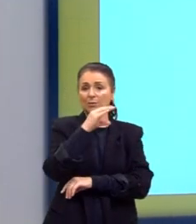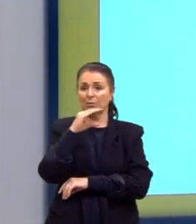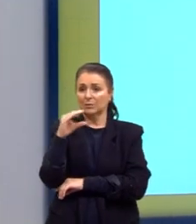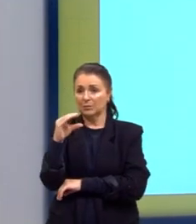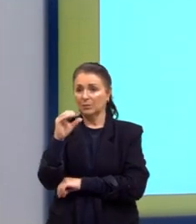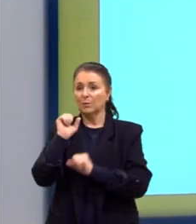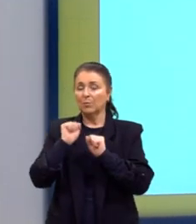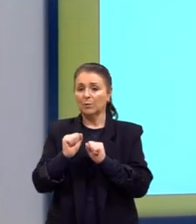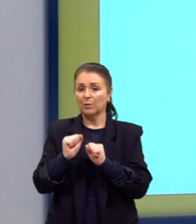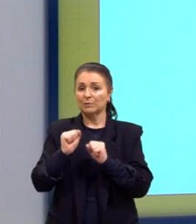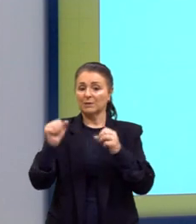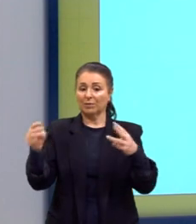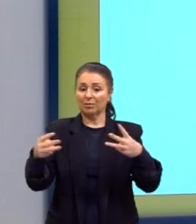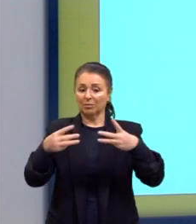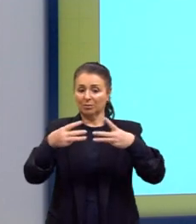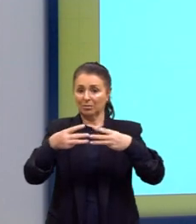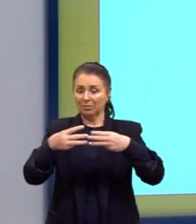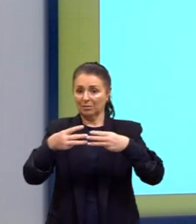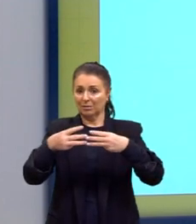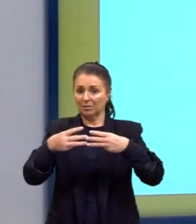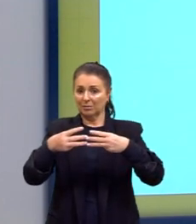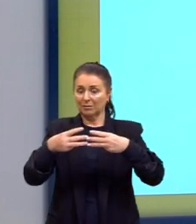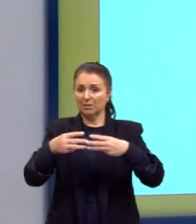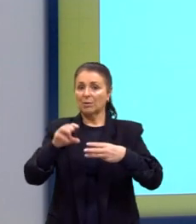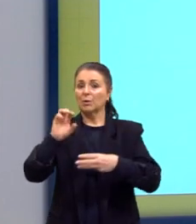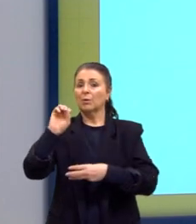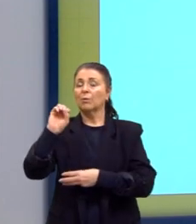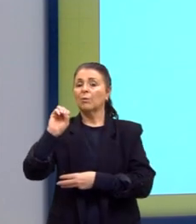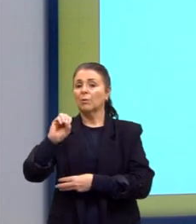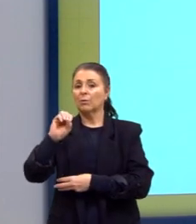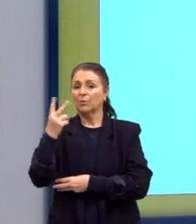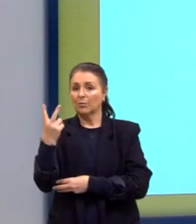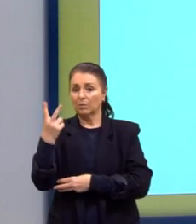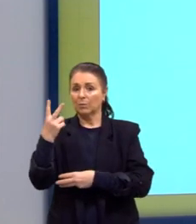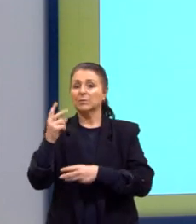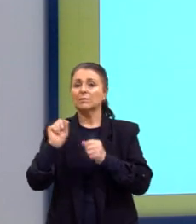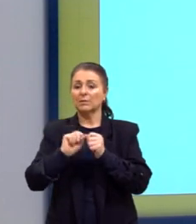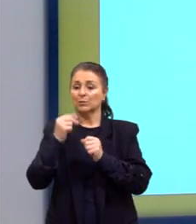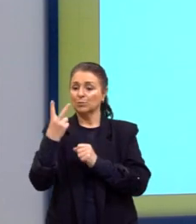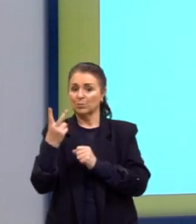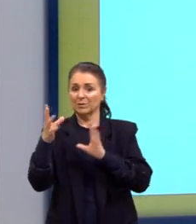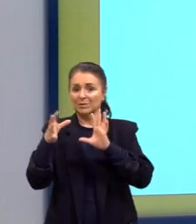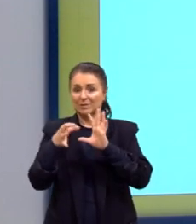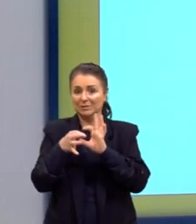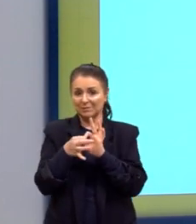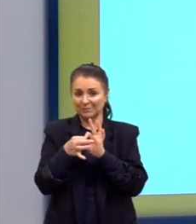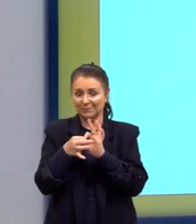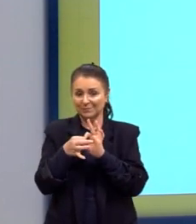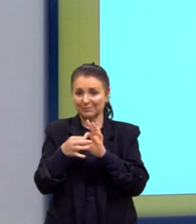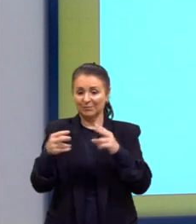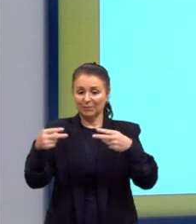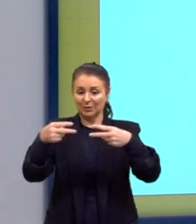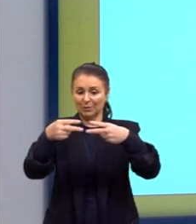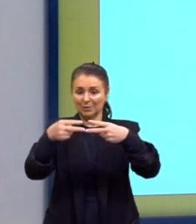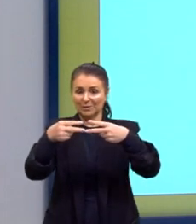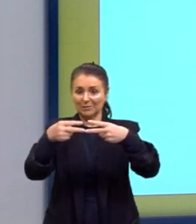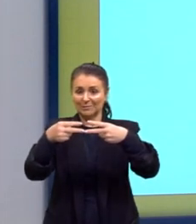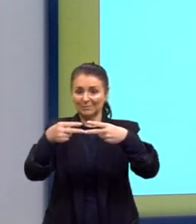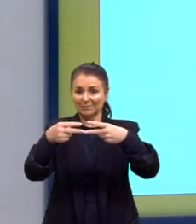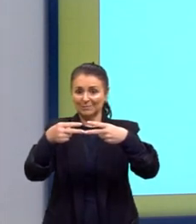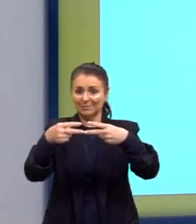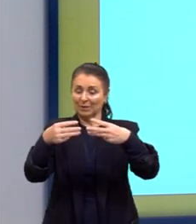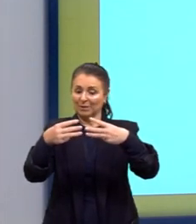carbonos o nitrogênio pode fazer três ligações o oxigênio pode fazer duas ligações pode não deve fazer duas ligações deve fazer três ligações